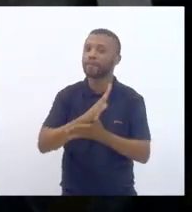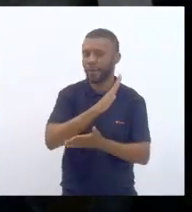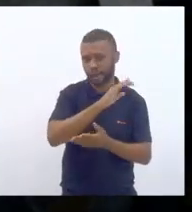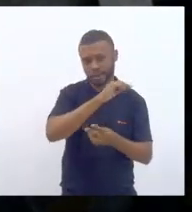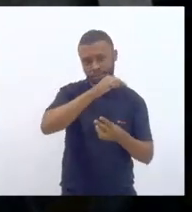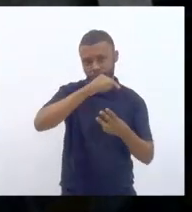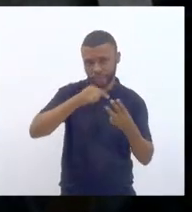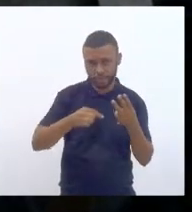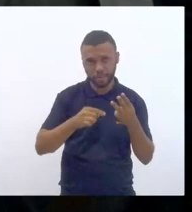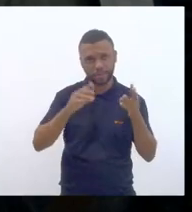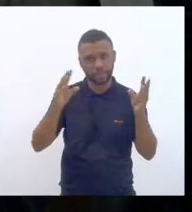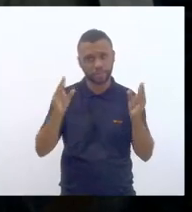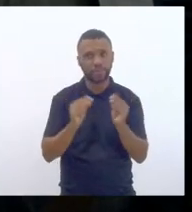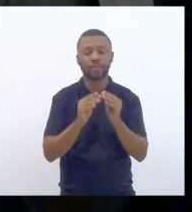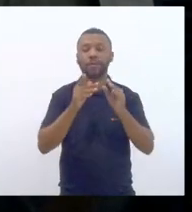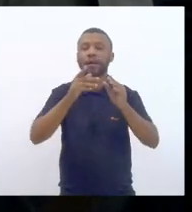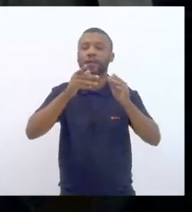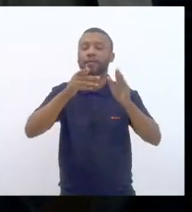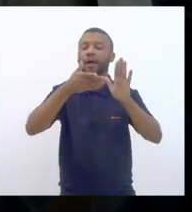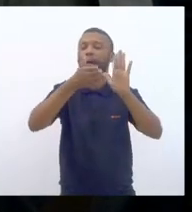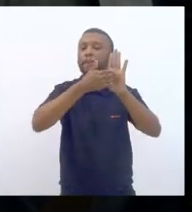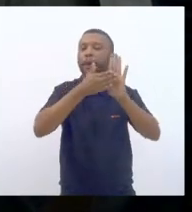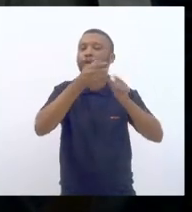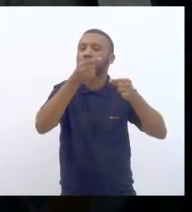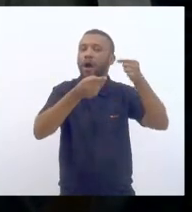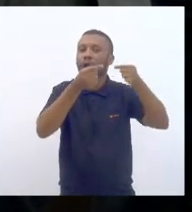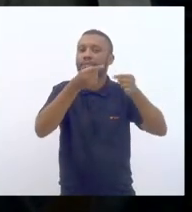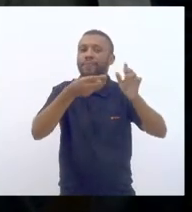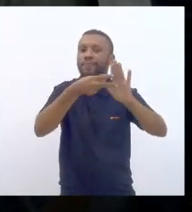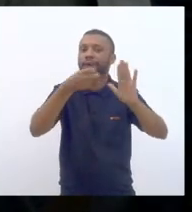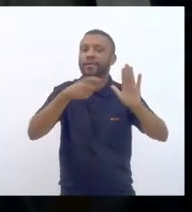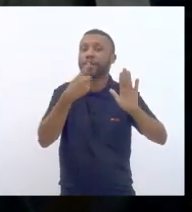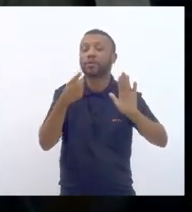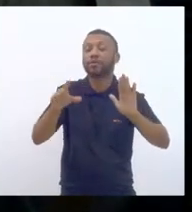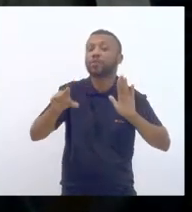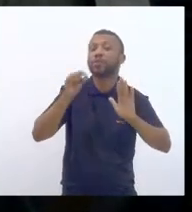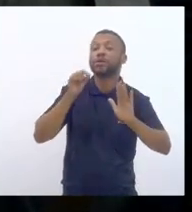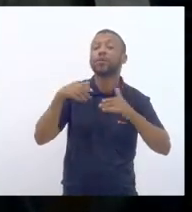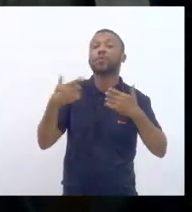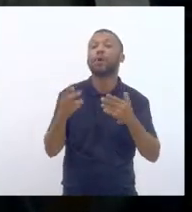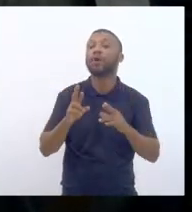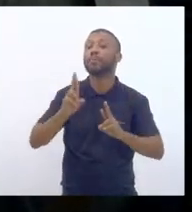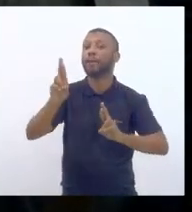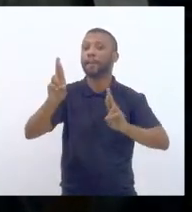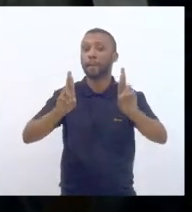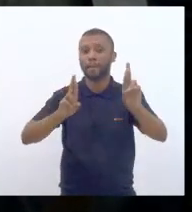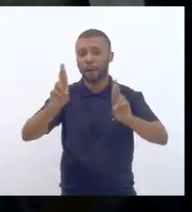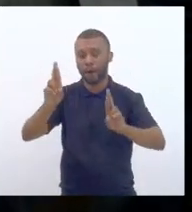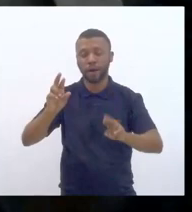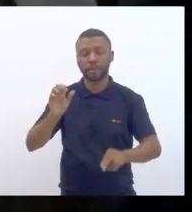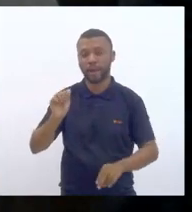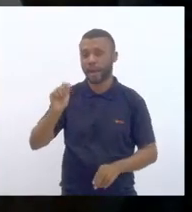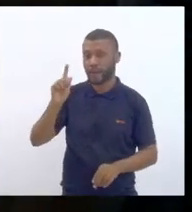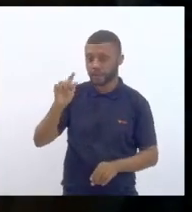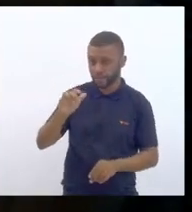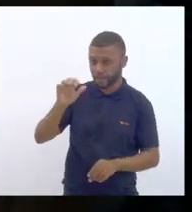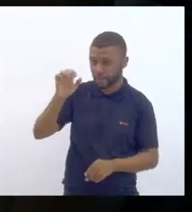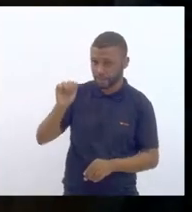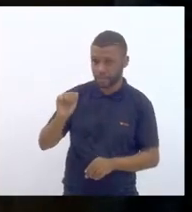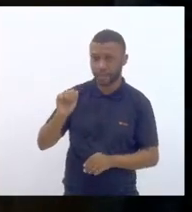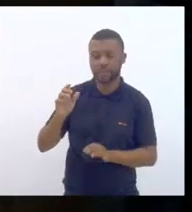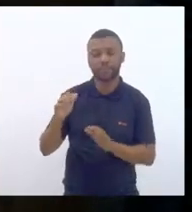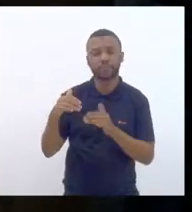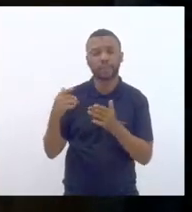e acabava essa pauta de vetos. Aí escolheríamos os conselheiros da agência e